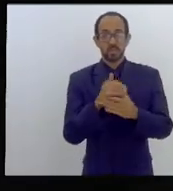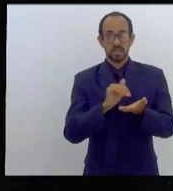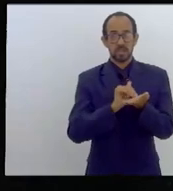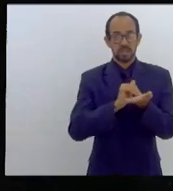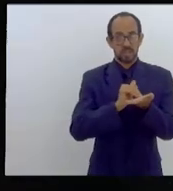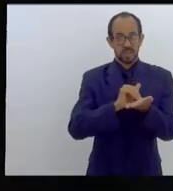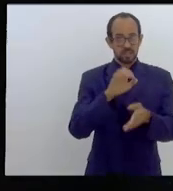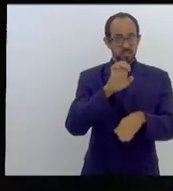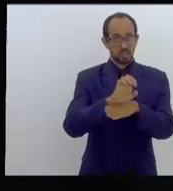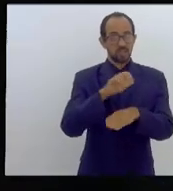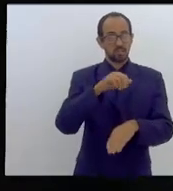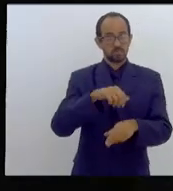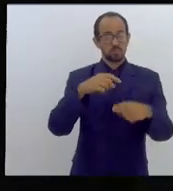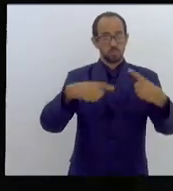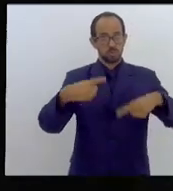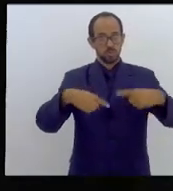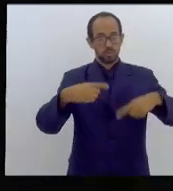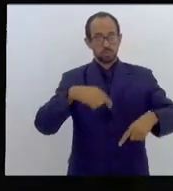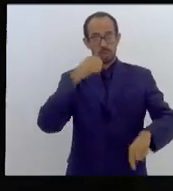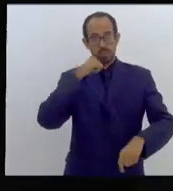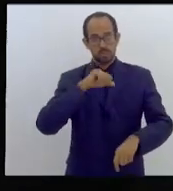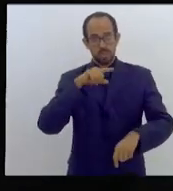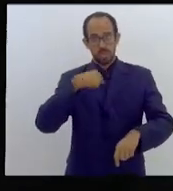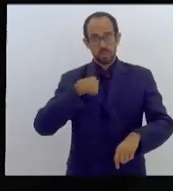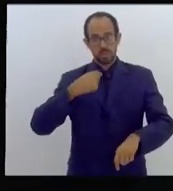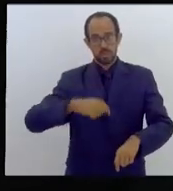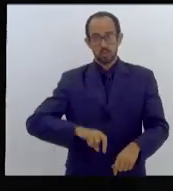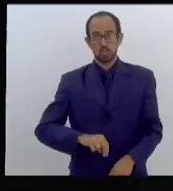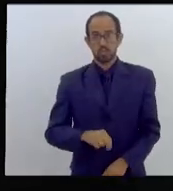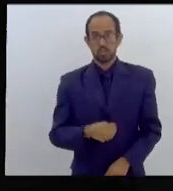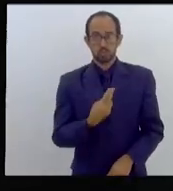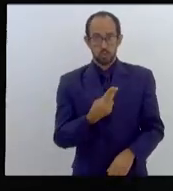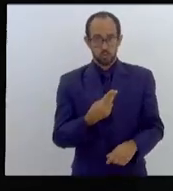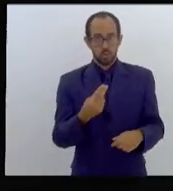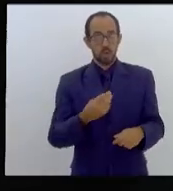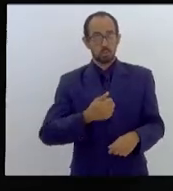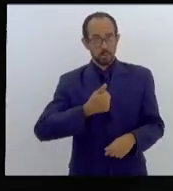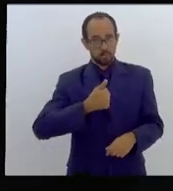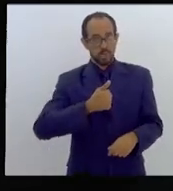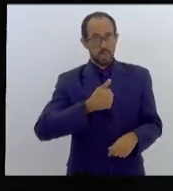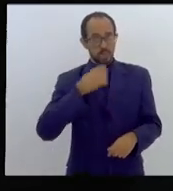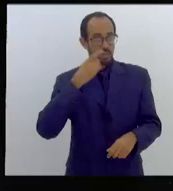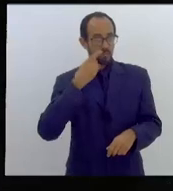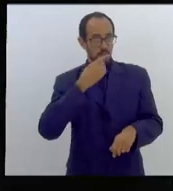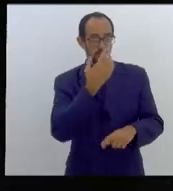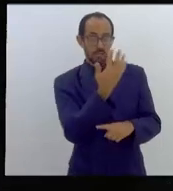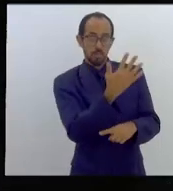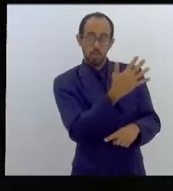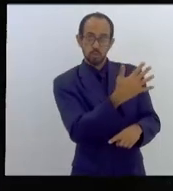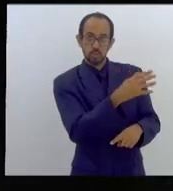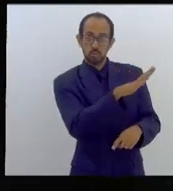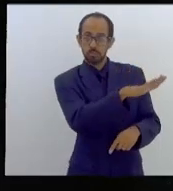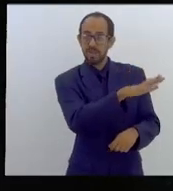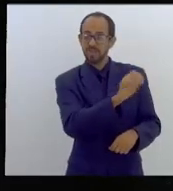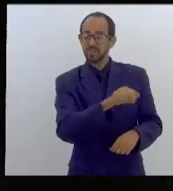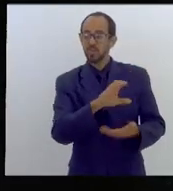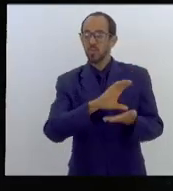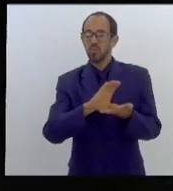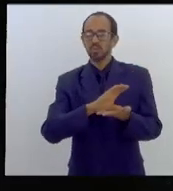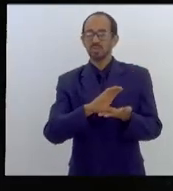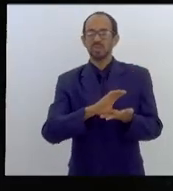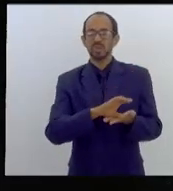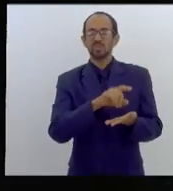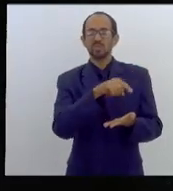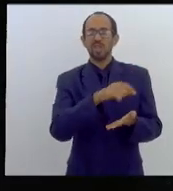da Mulher, de Políticas para as Mulheres, e eu serei a primeira a aplaudi-lo, se assim for, mas o Conselho, que é a representação